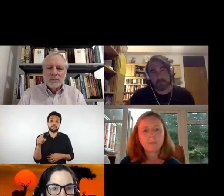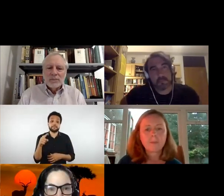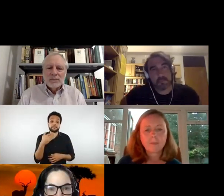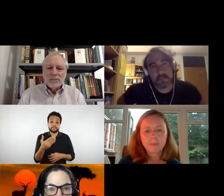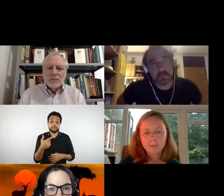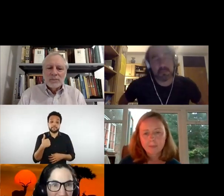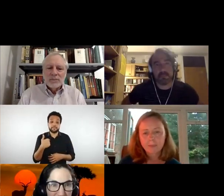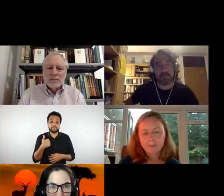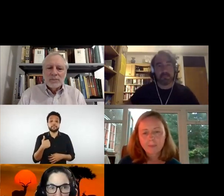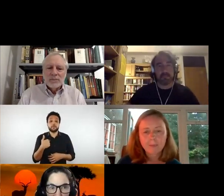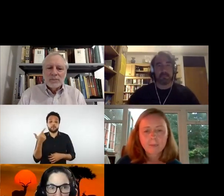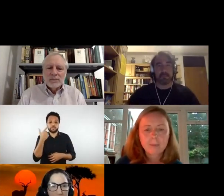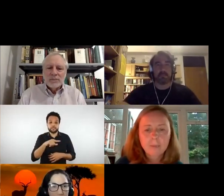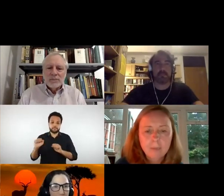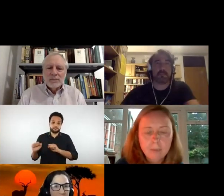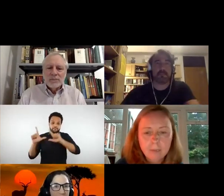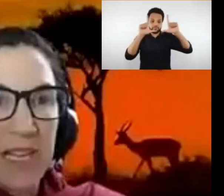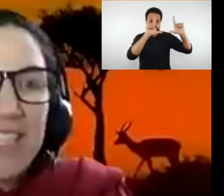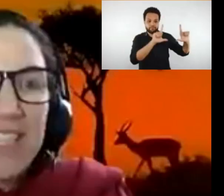para colocar o share screen, se não tiver.